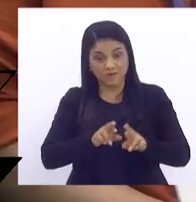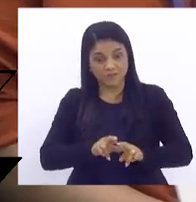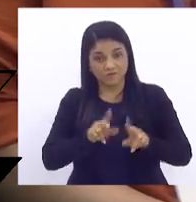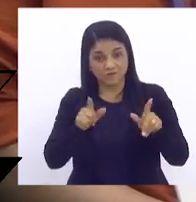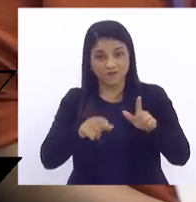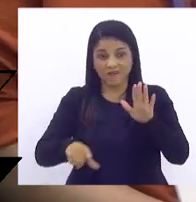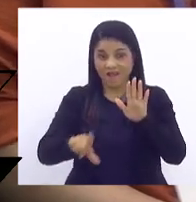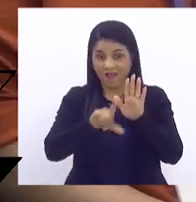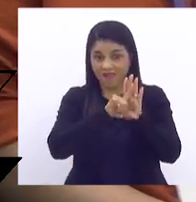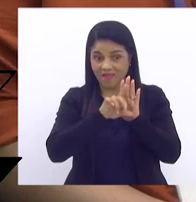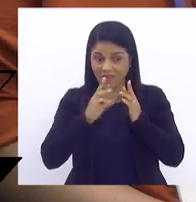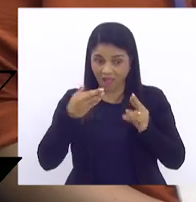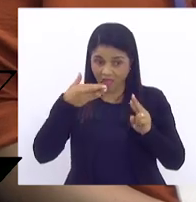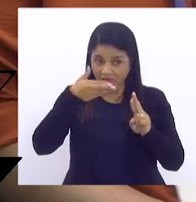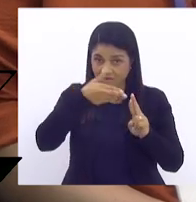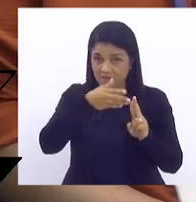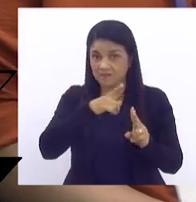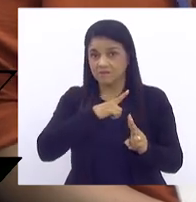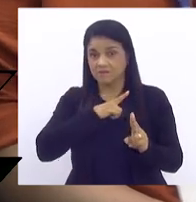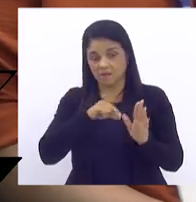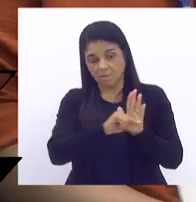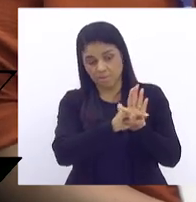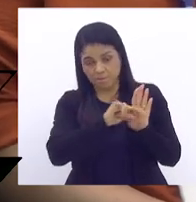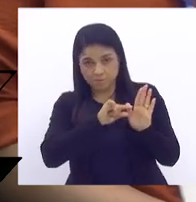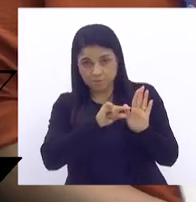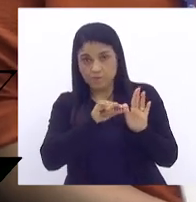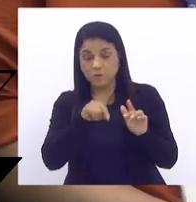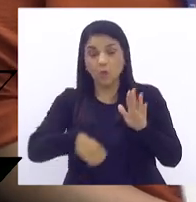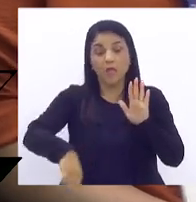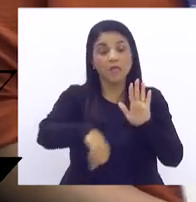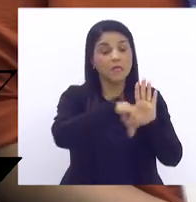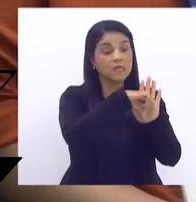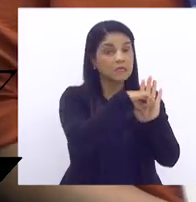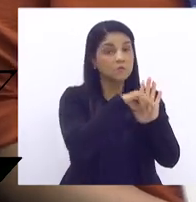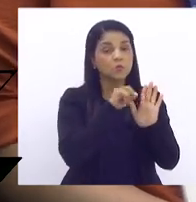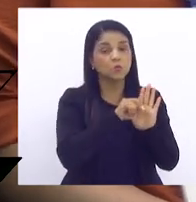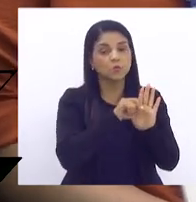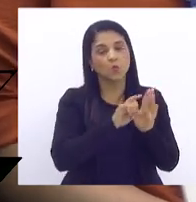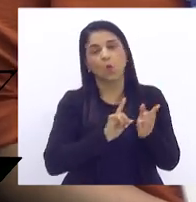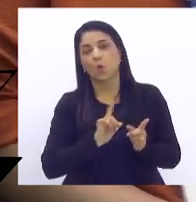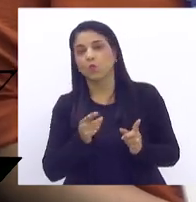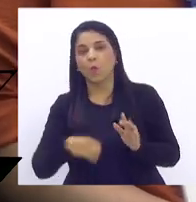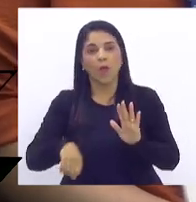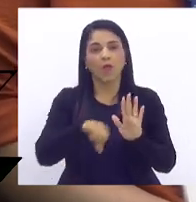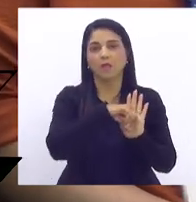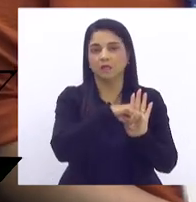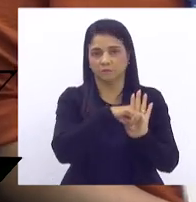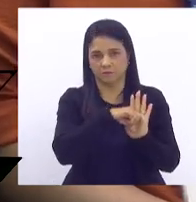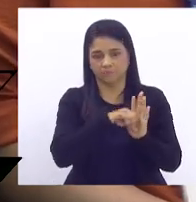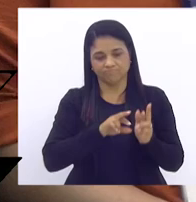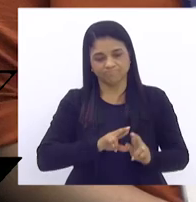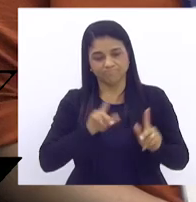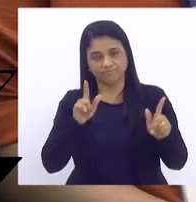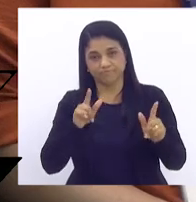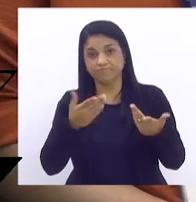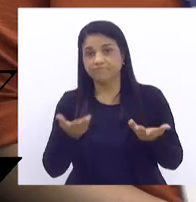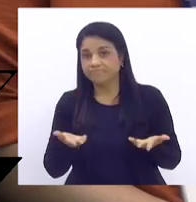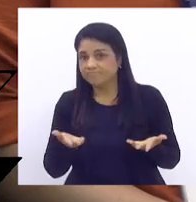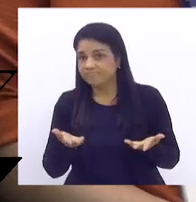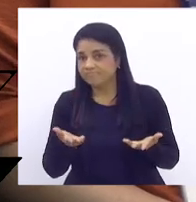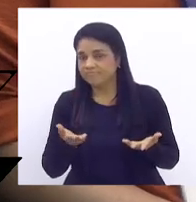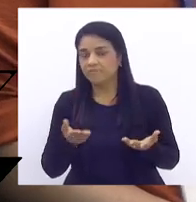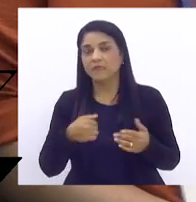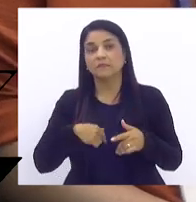essa referência, entre o que configura prática de crime ou não. E aqui no nosso caso, como a gente só está falando